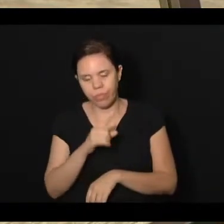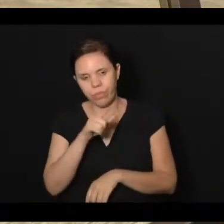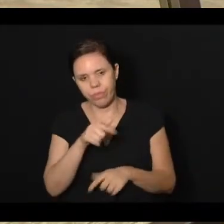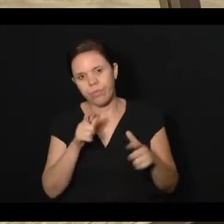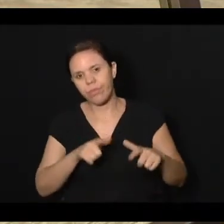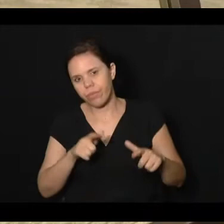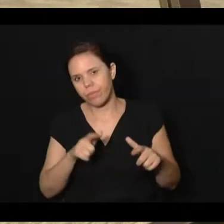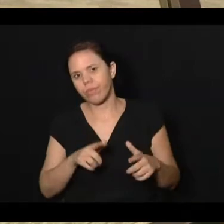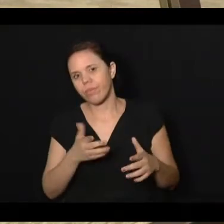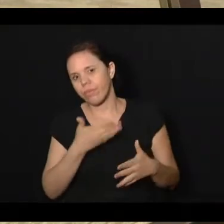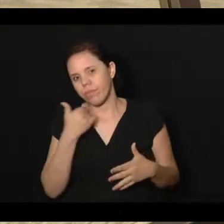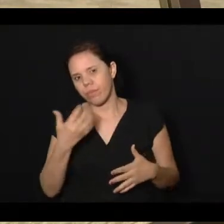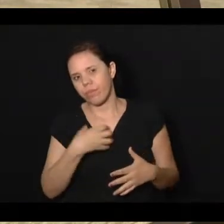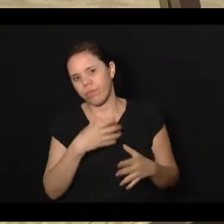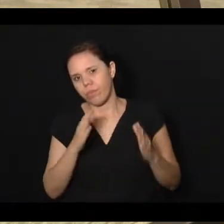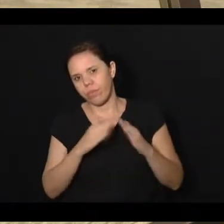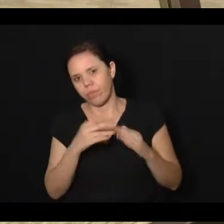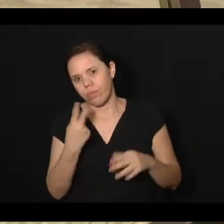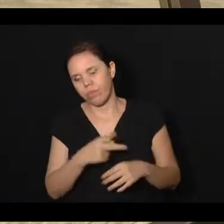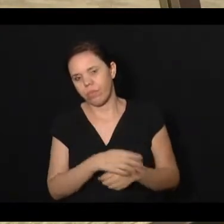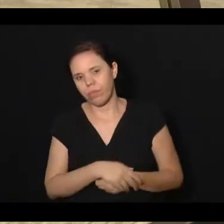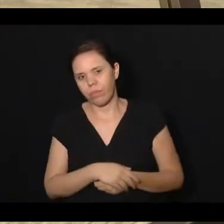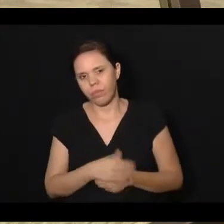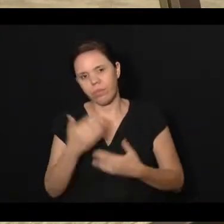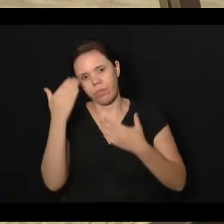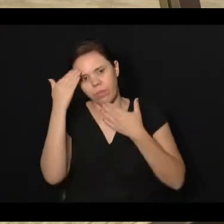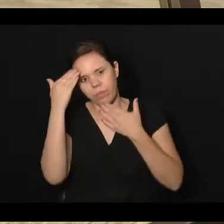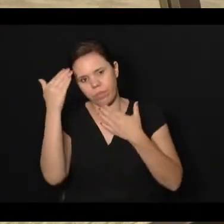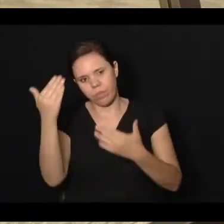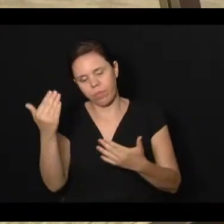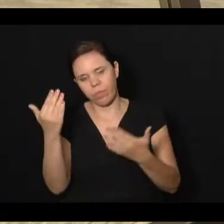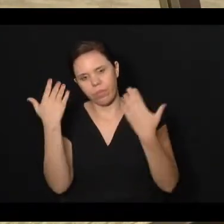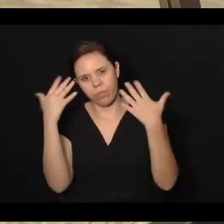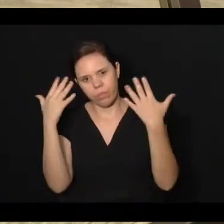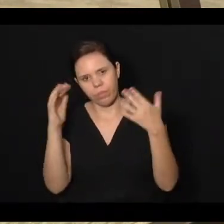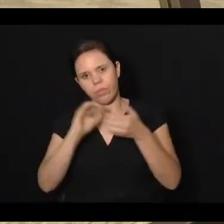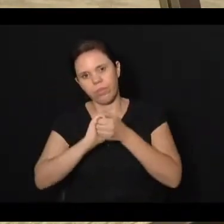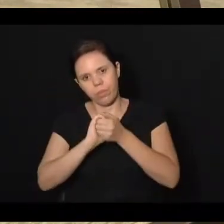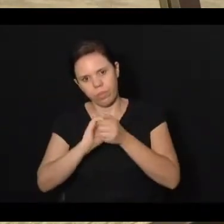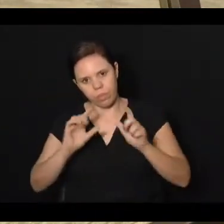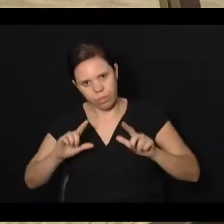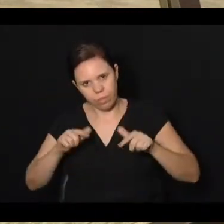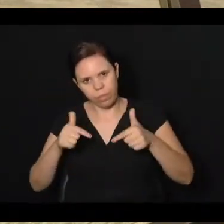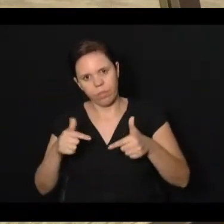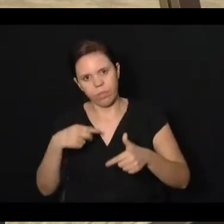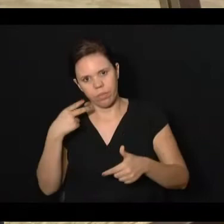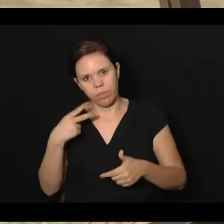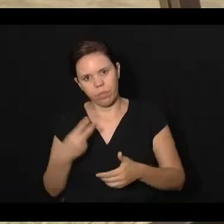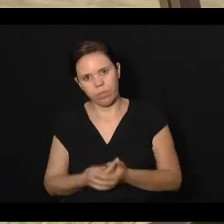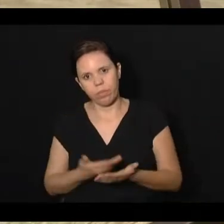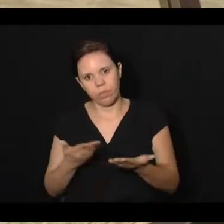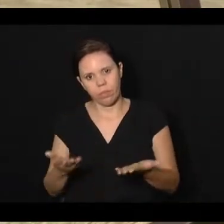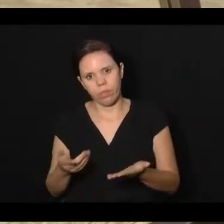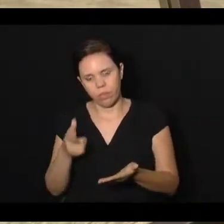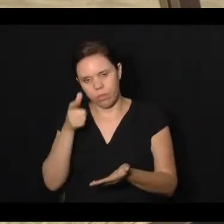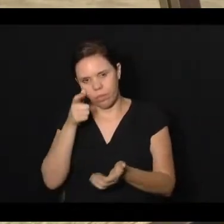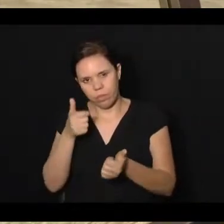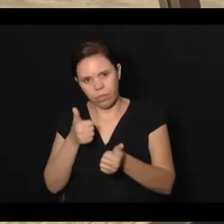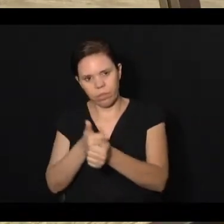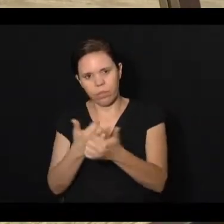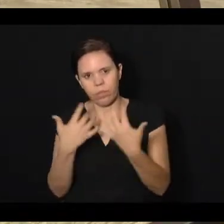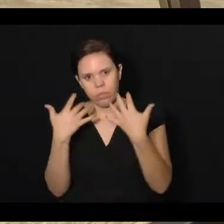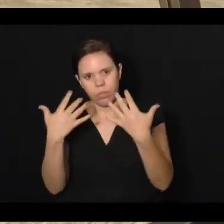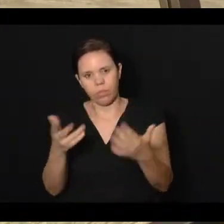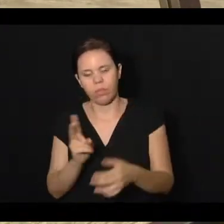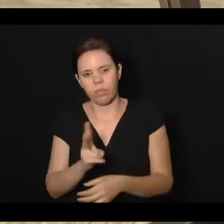a melhor moradia para ela o acerto muito obrigado parabéns a iniciativa vereador e você que nos acompanha continue